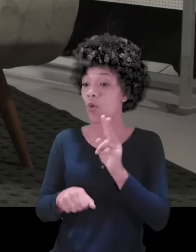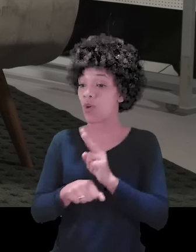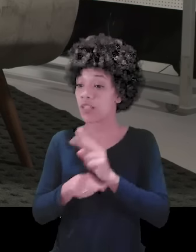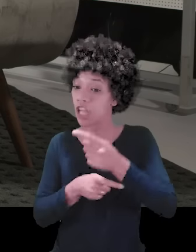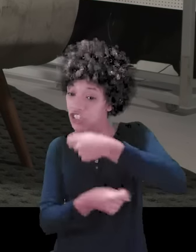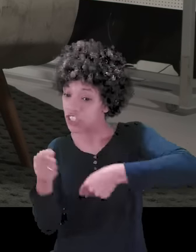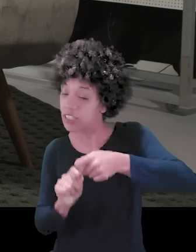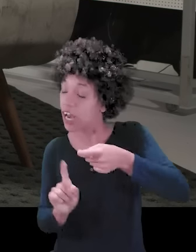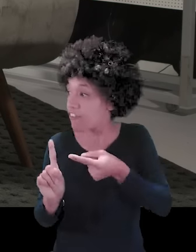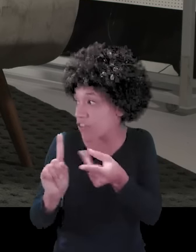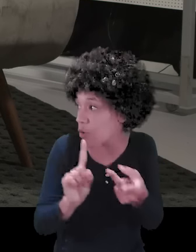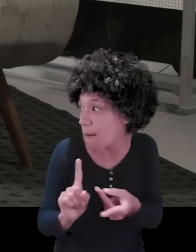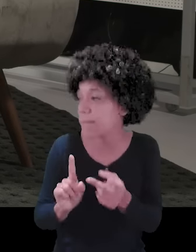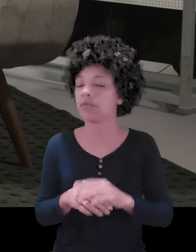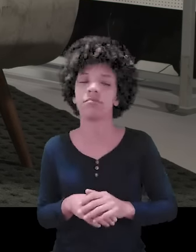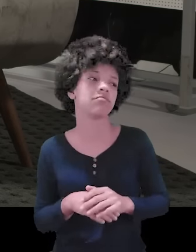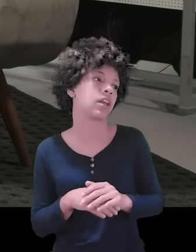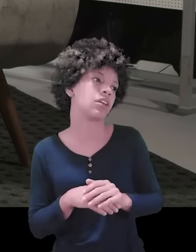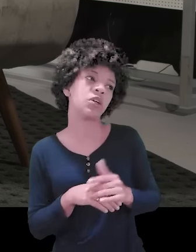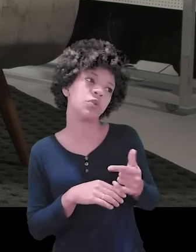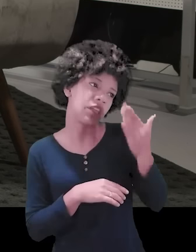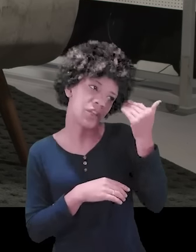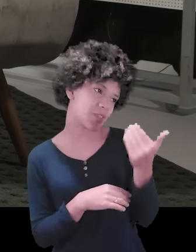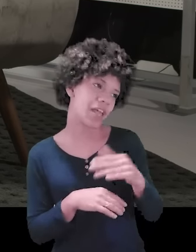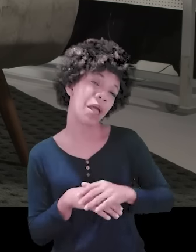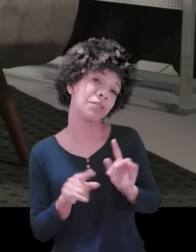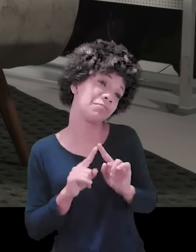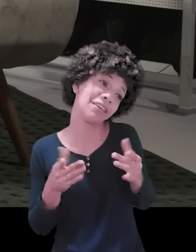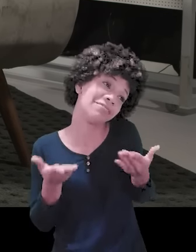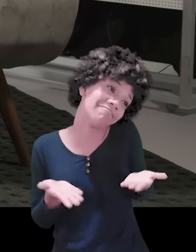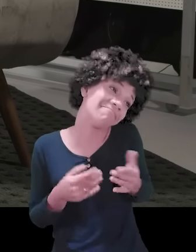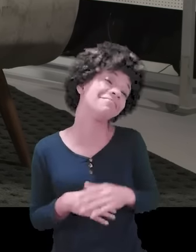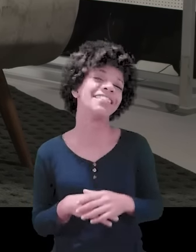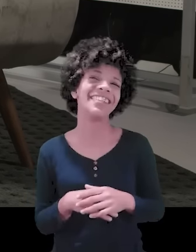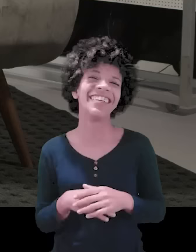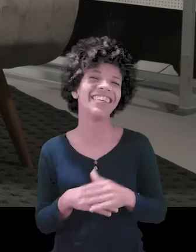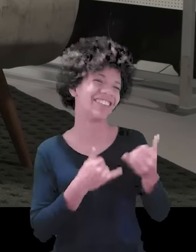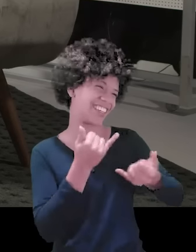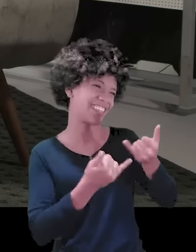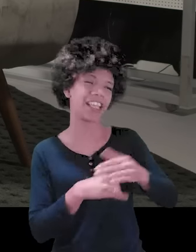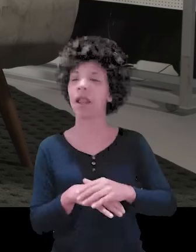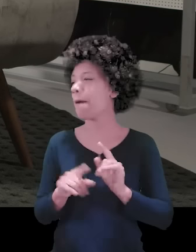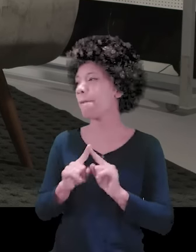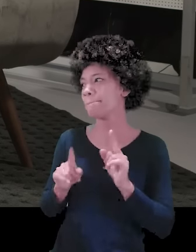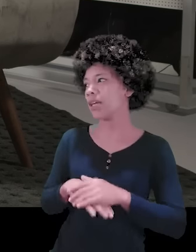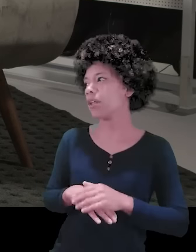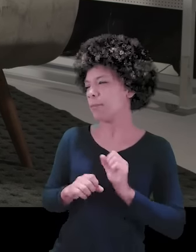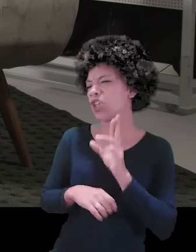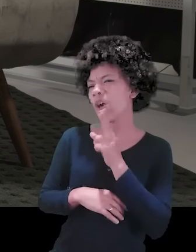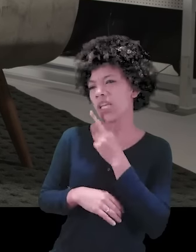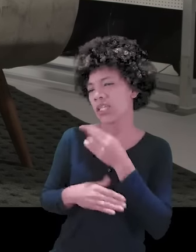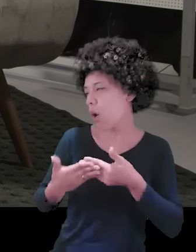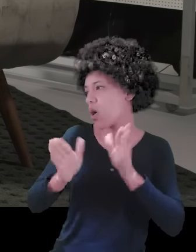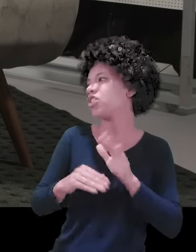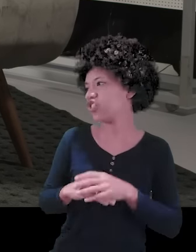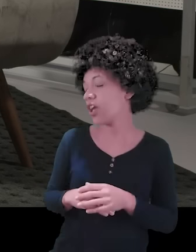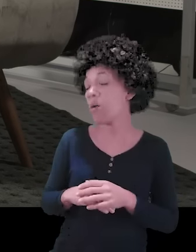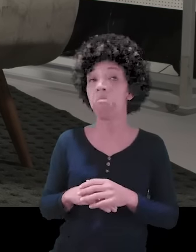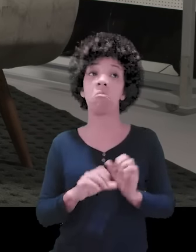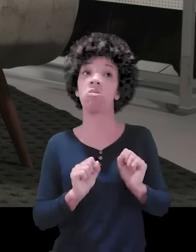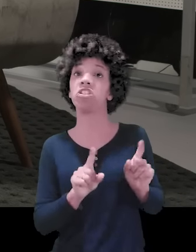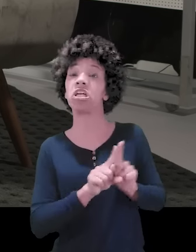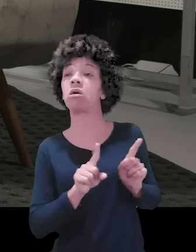tráfico humano mas também teria nenhum sucesso Não entendi entendi você tá aberto no restaurante